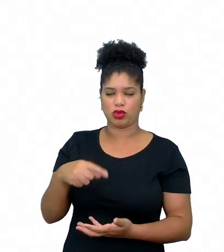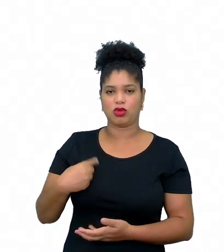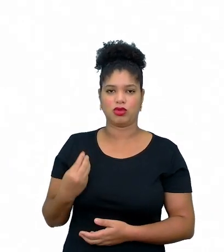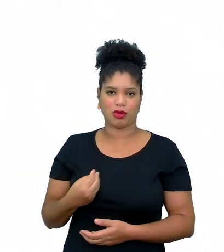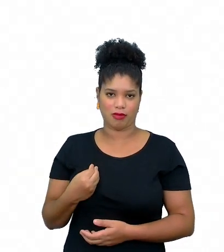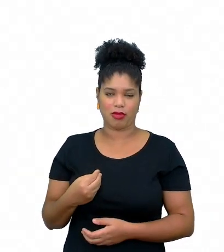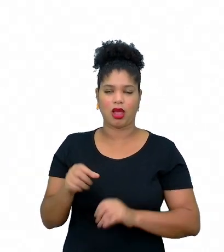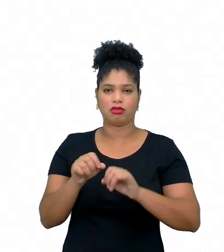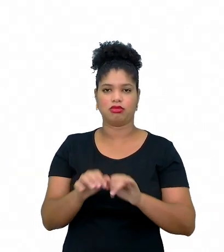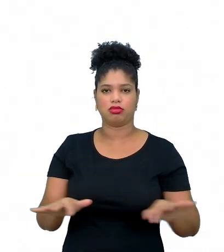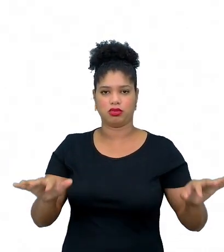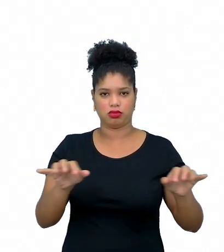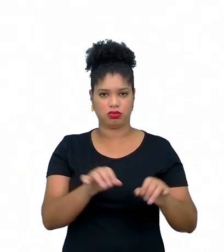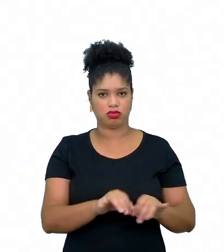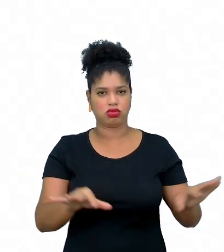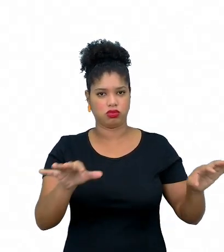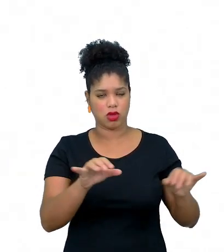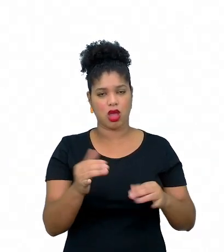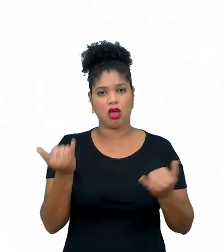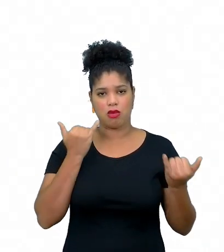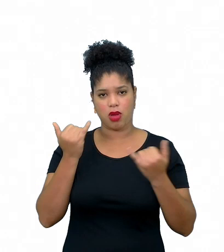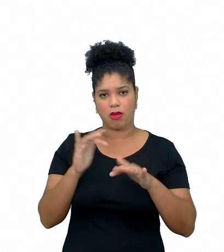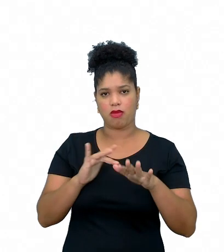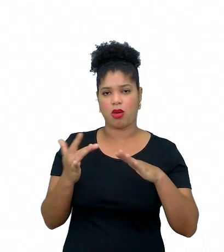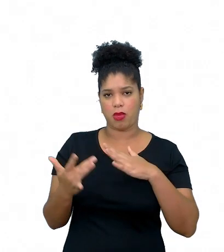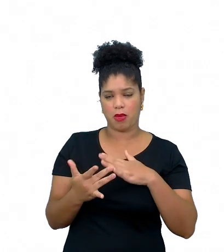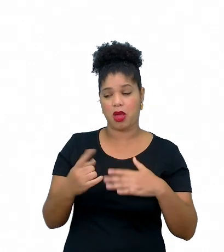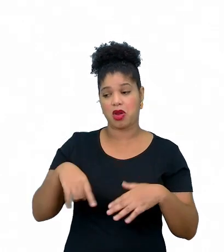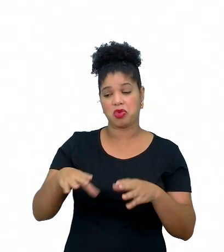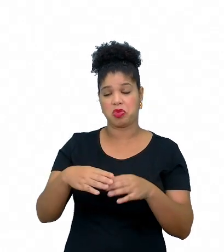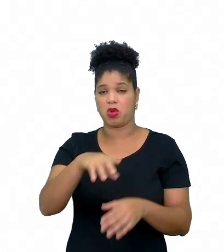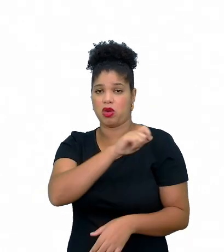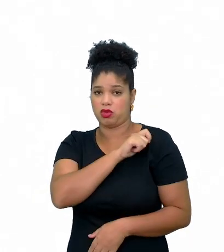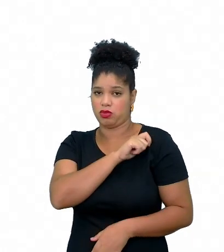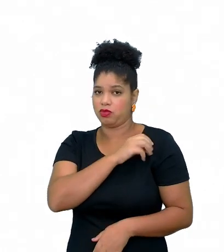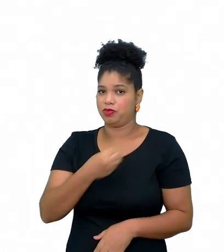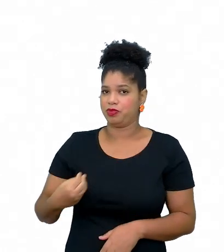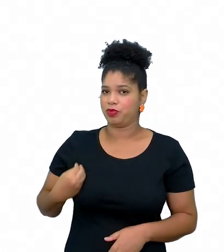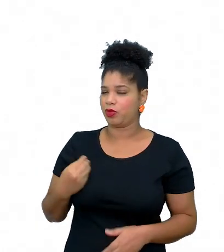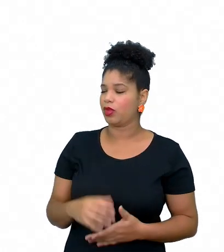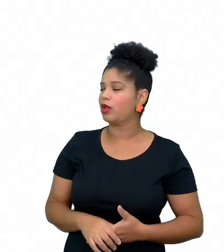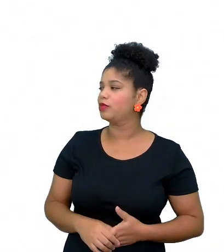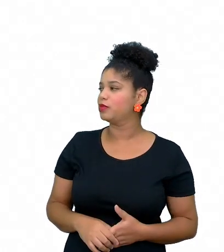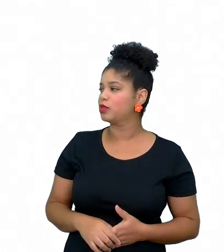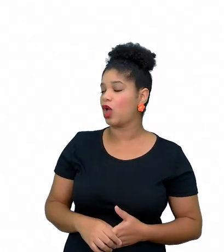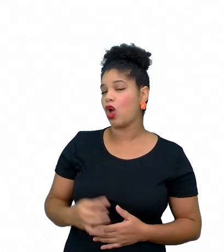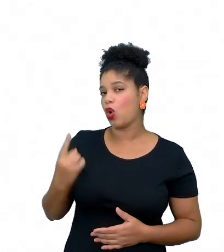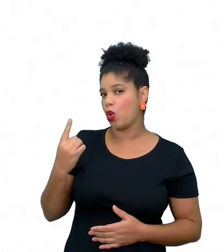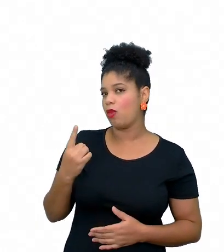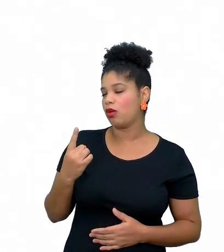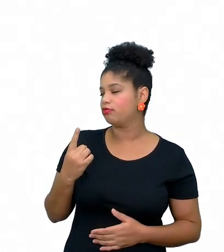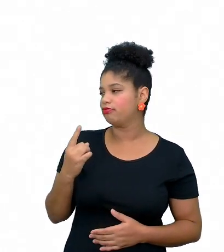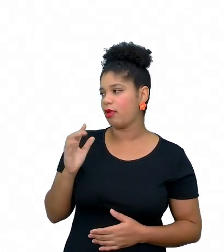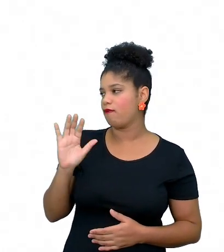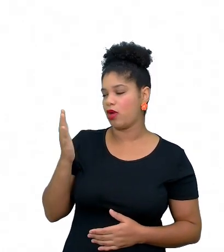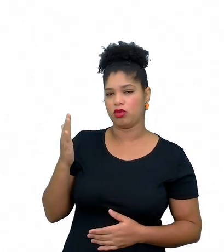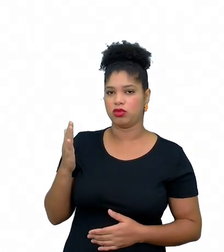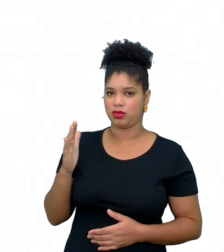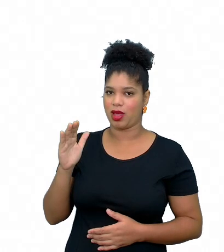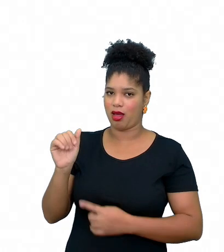vivemos e pelo mundo em que estão os nossos alunos. Uma é falsa, a outra